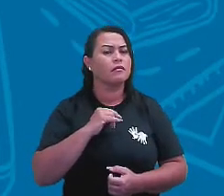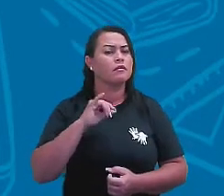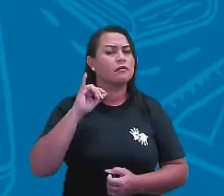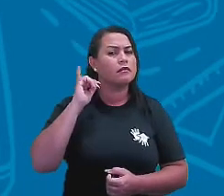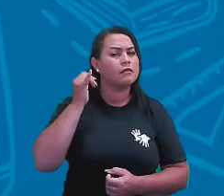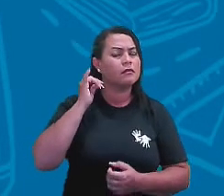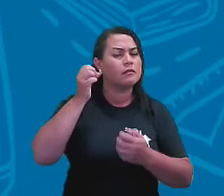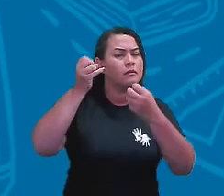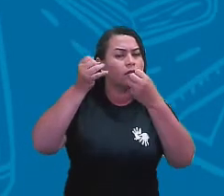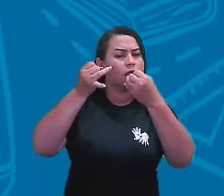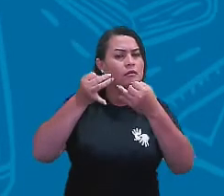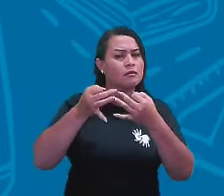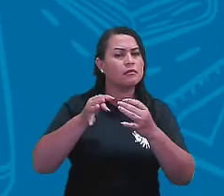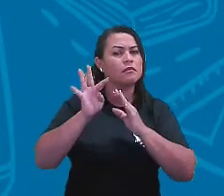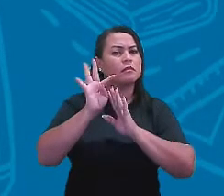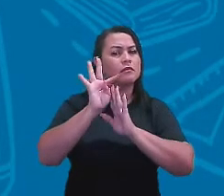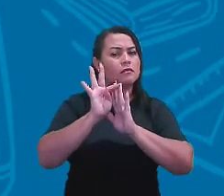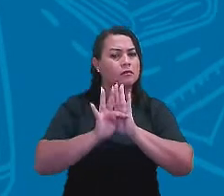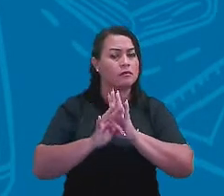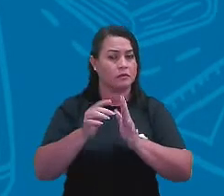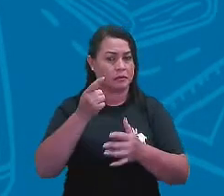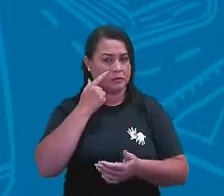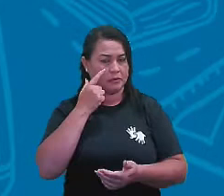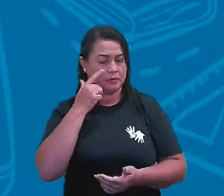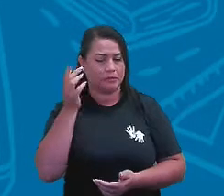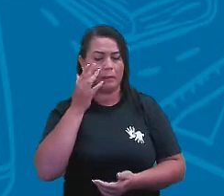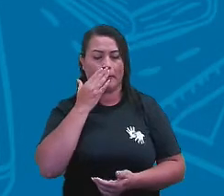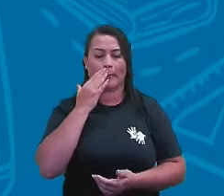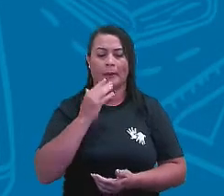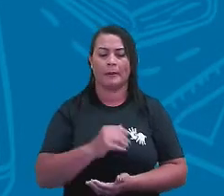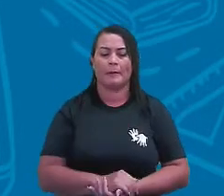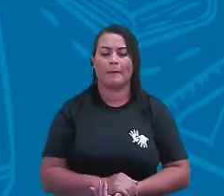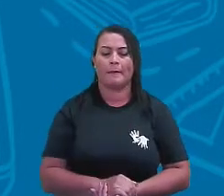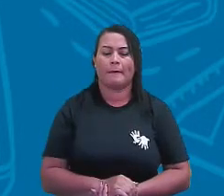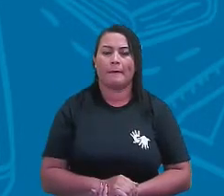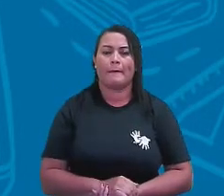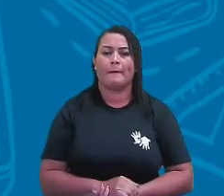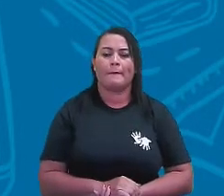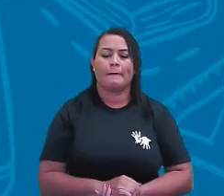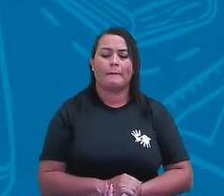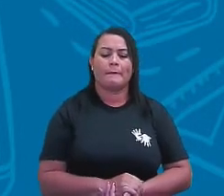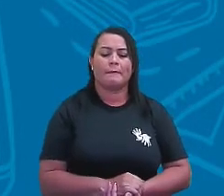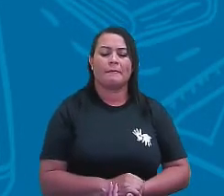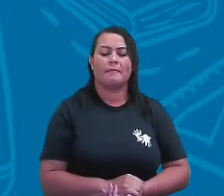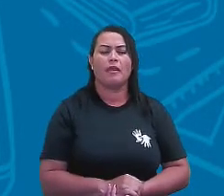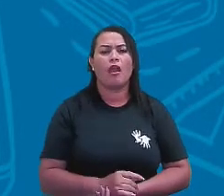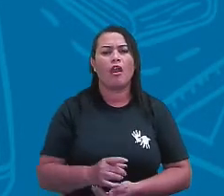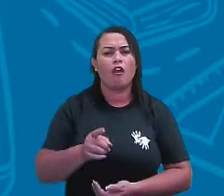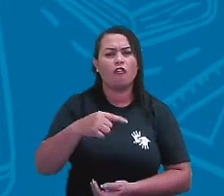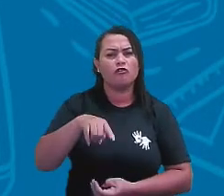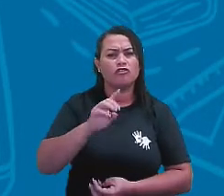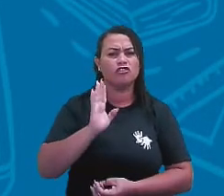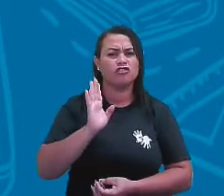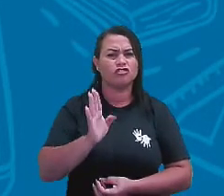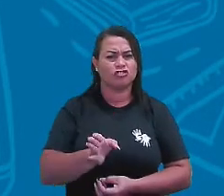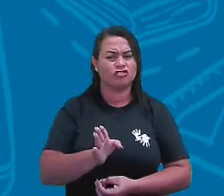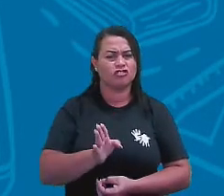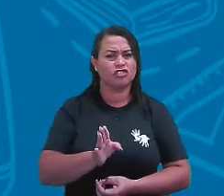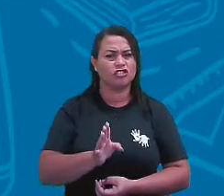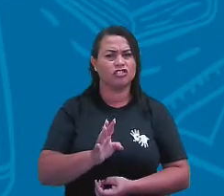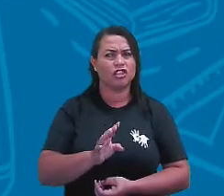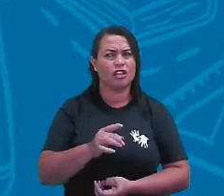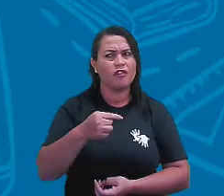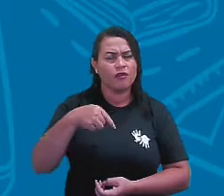nesse texto, tá? Então, vamos ver aqui, veja só, tá dizendo assim: você já foi na Mariana